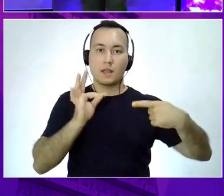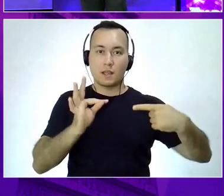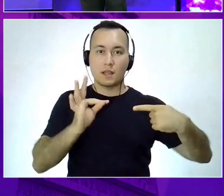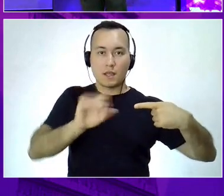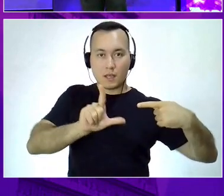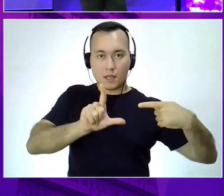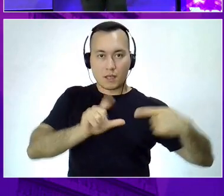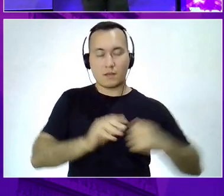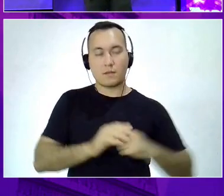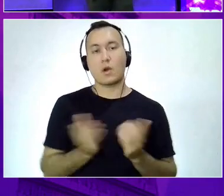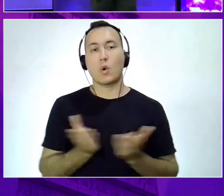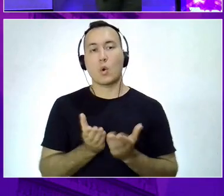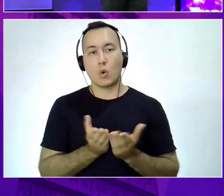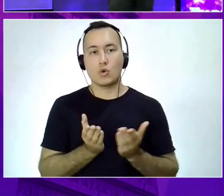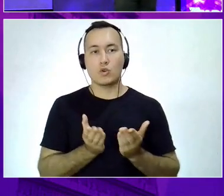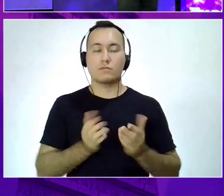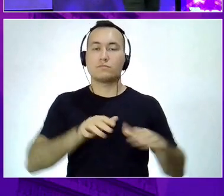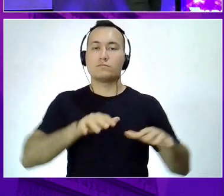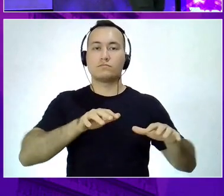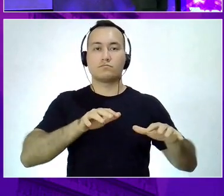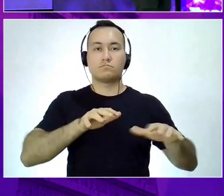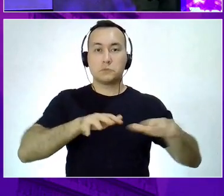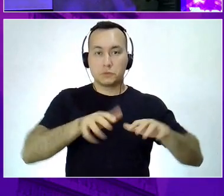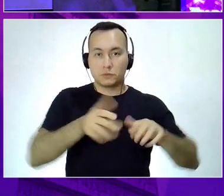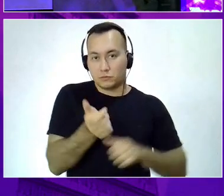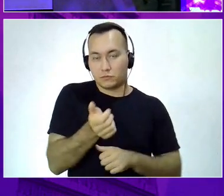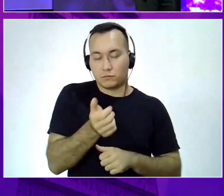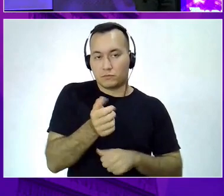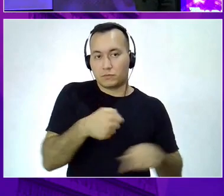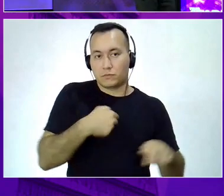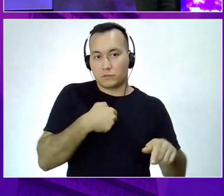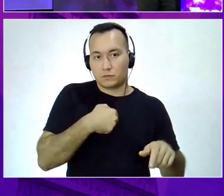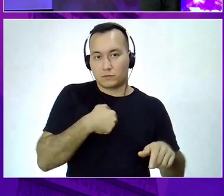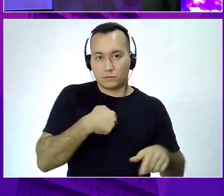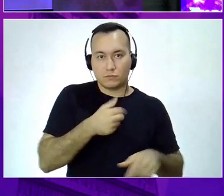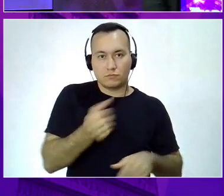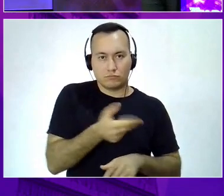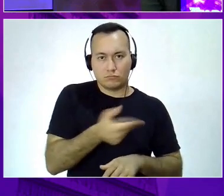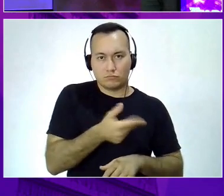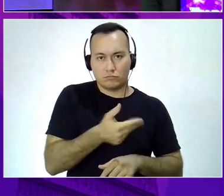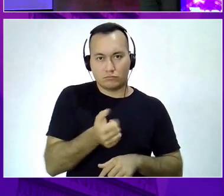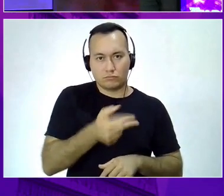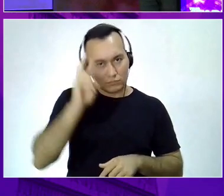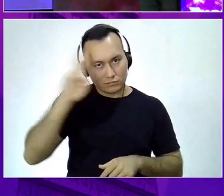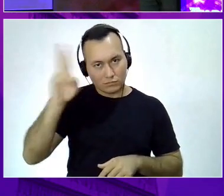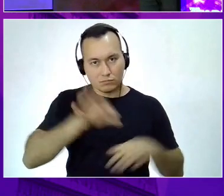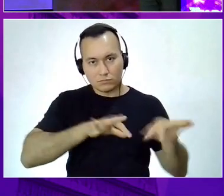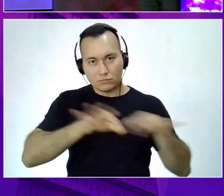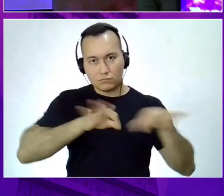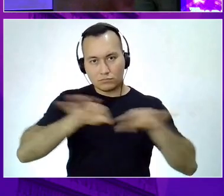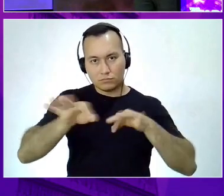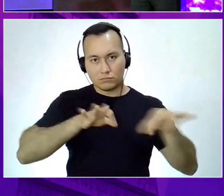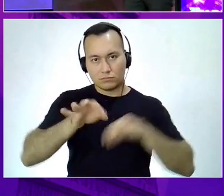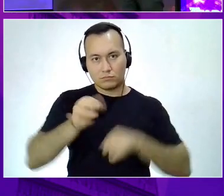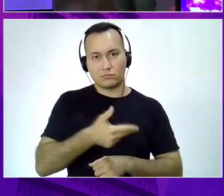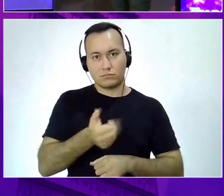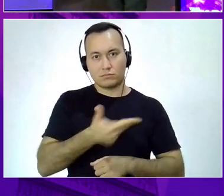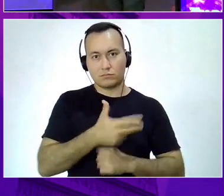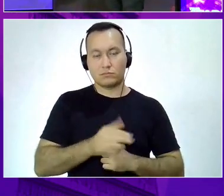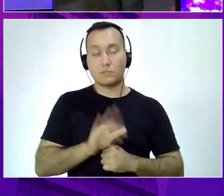gestão de pessoas, mas por muito tempo eu fui responsável por